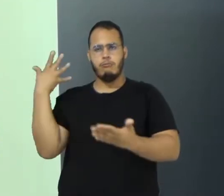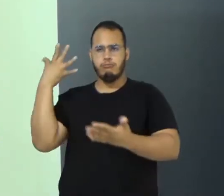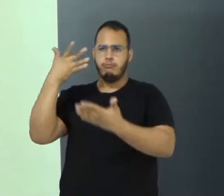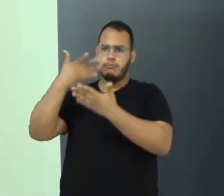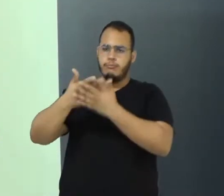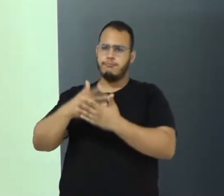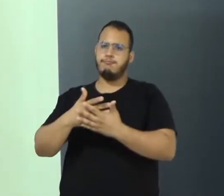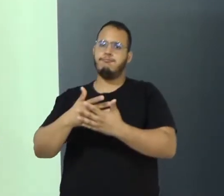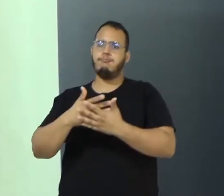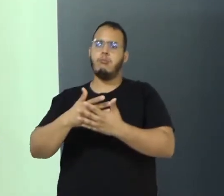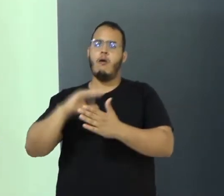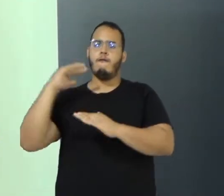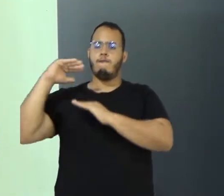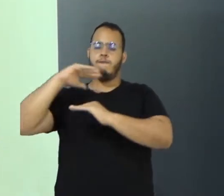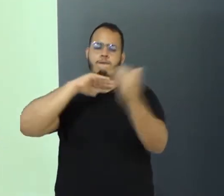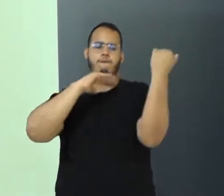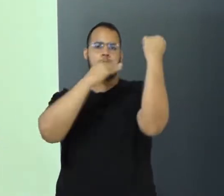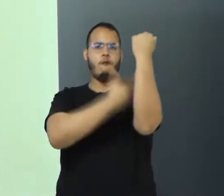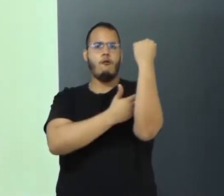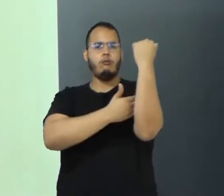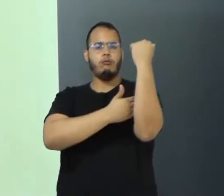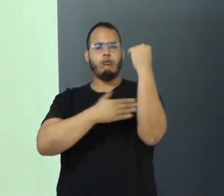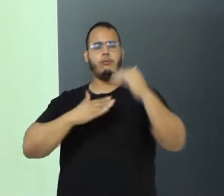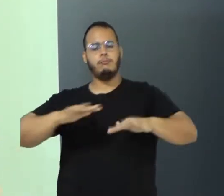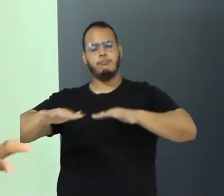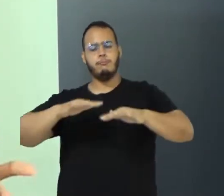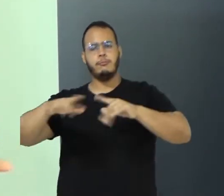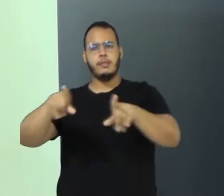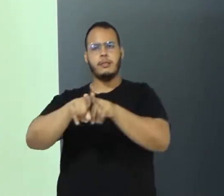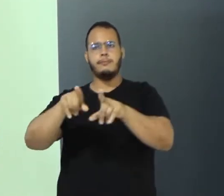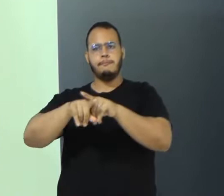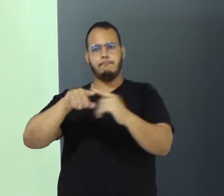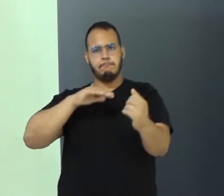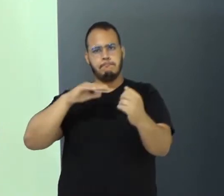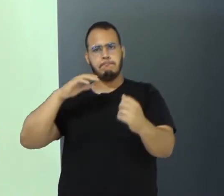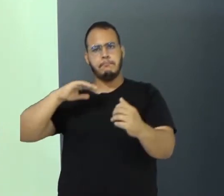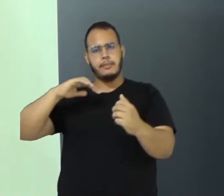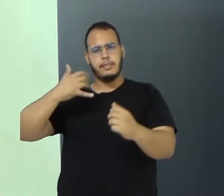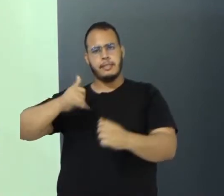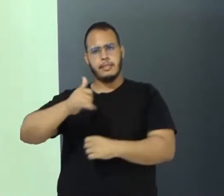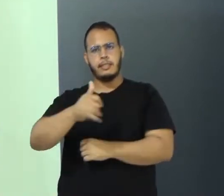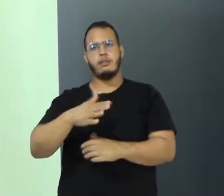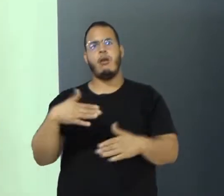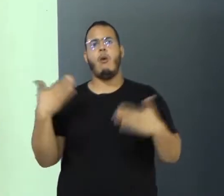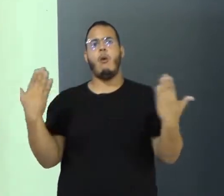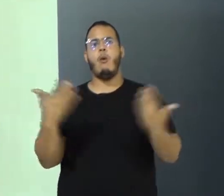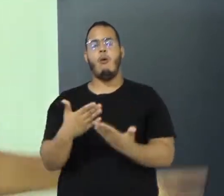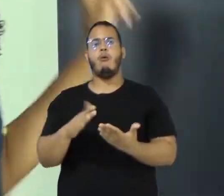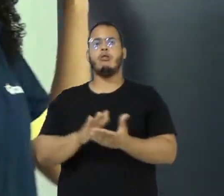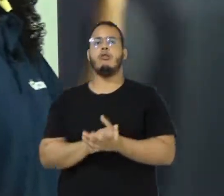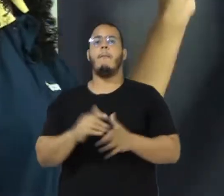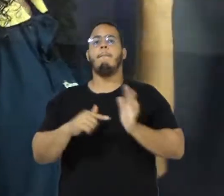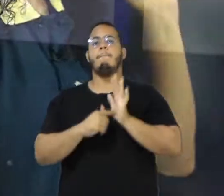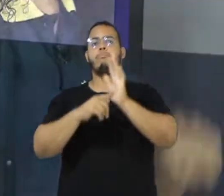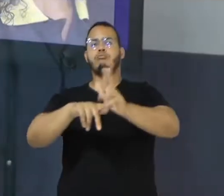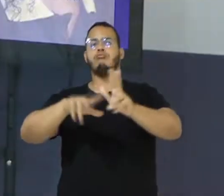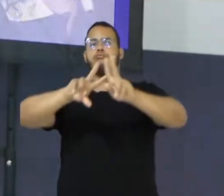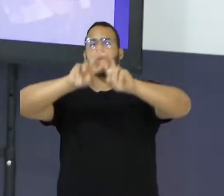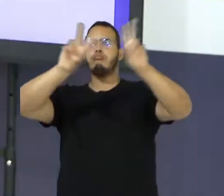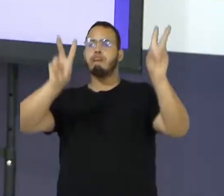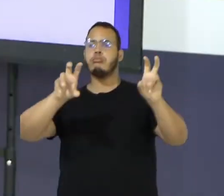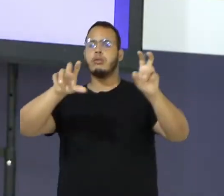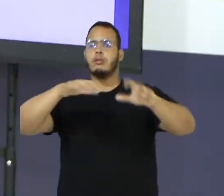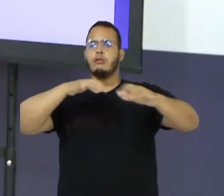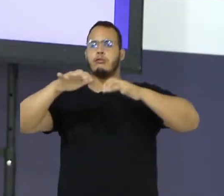força, movimento, energia, só que dessa vez a gente vai falar de tudo isso no nosso corpo. A gente vai falar hoje sobre o sistema